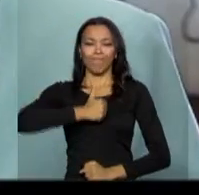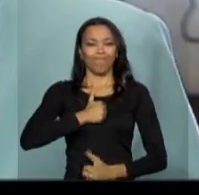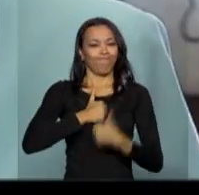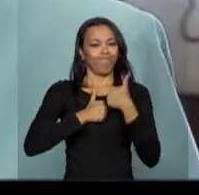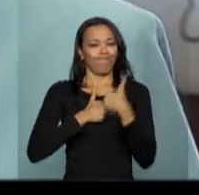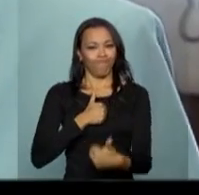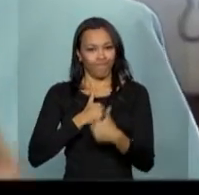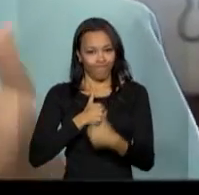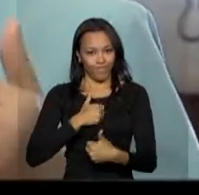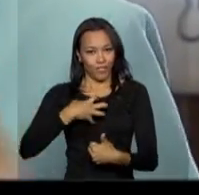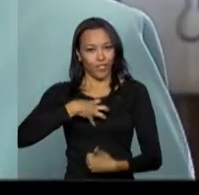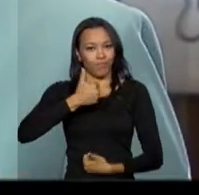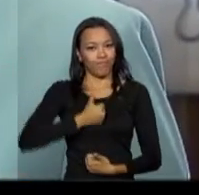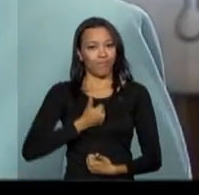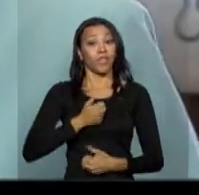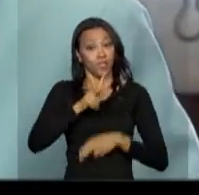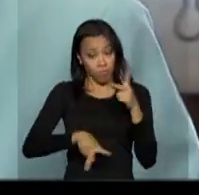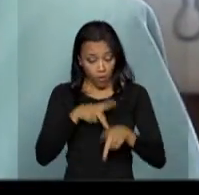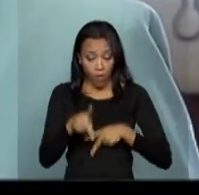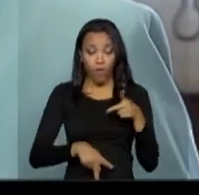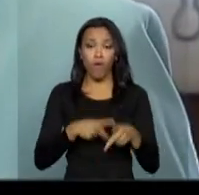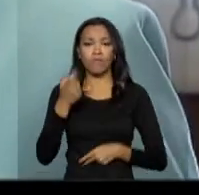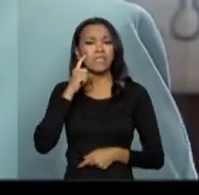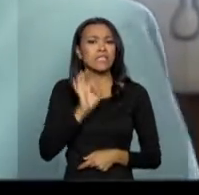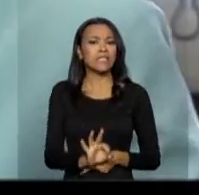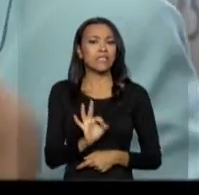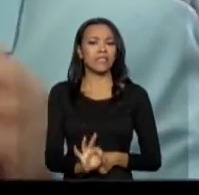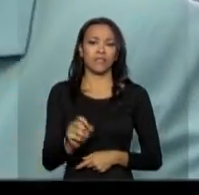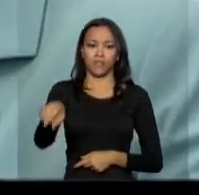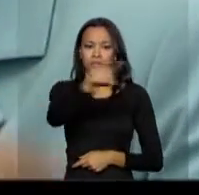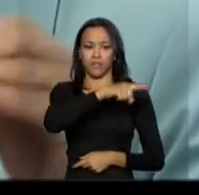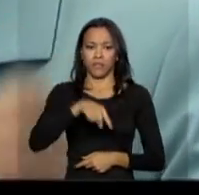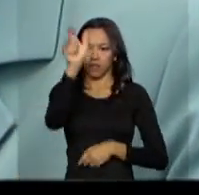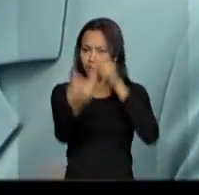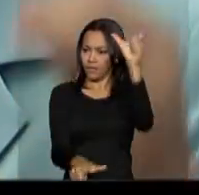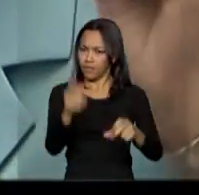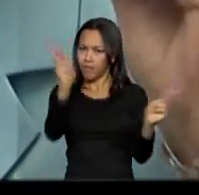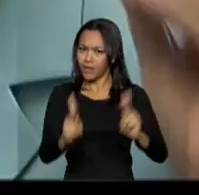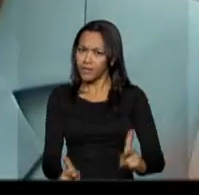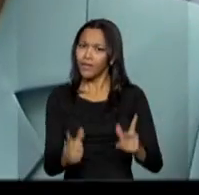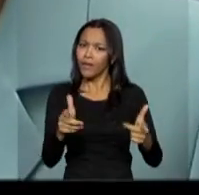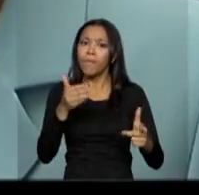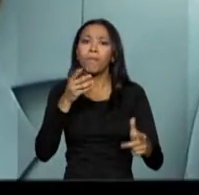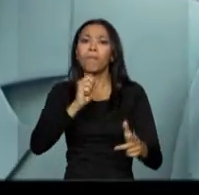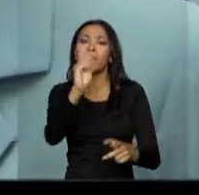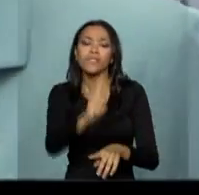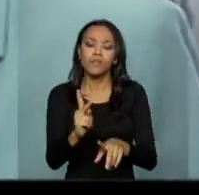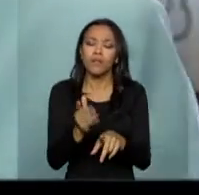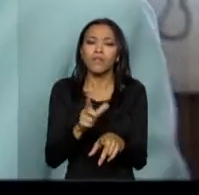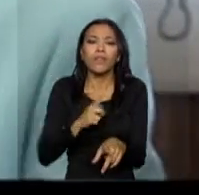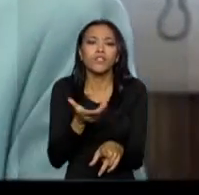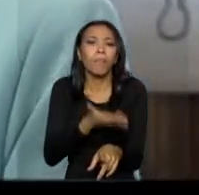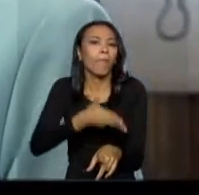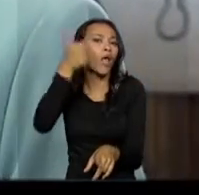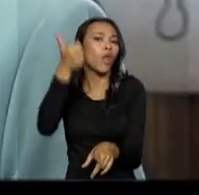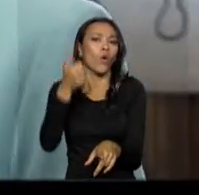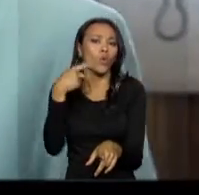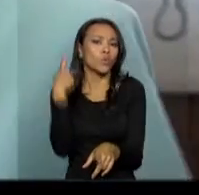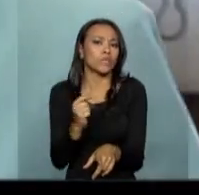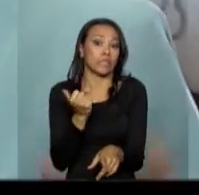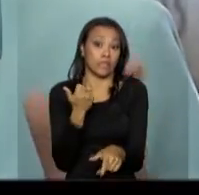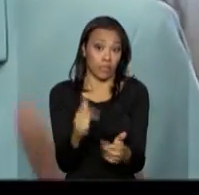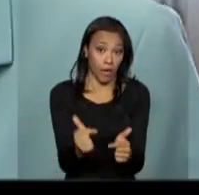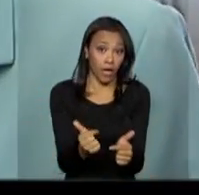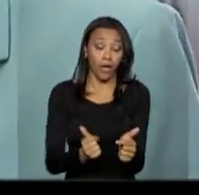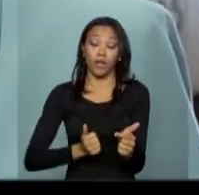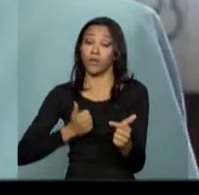como povo e a certeza que os brasileiros são aquilo que o Brasil tem de melhor. Com o nosso trabalho, com